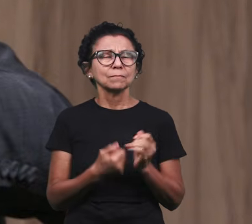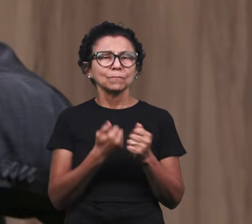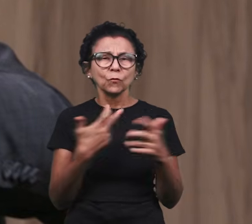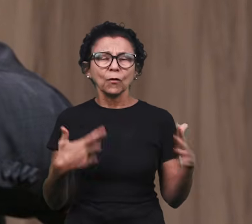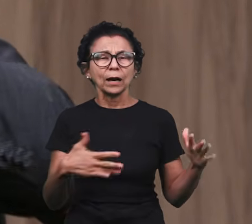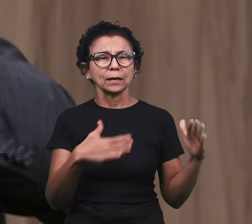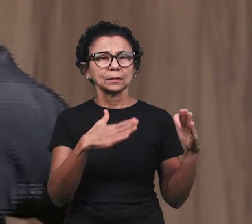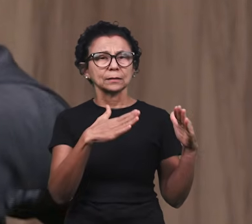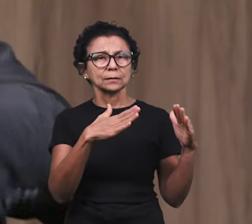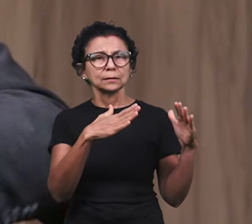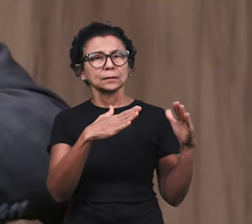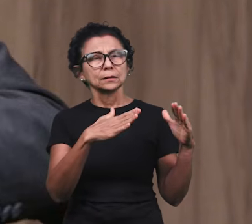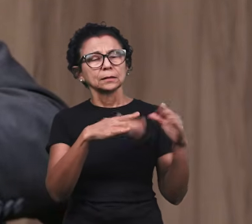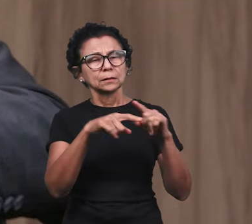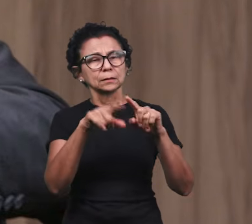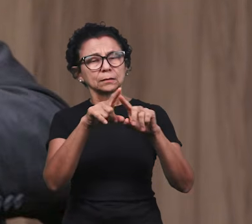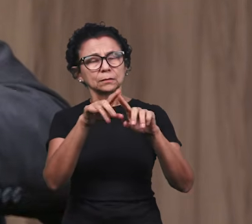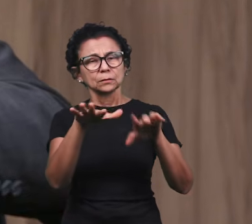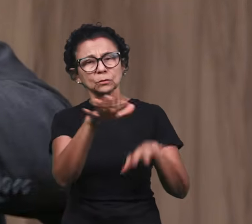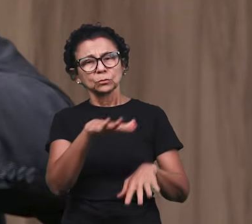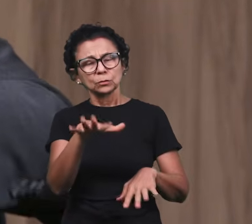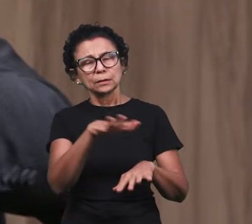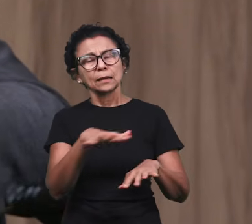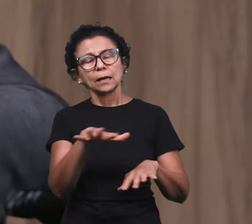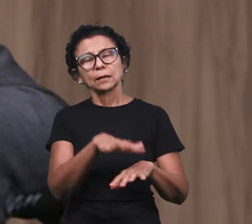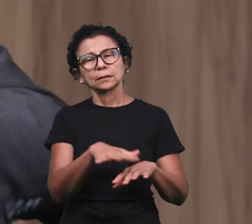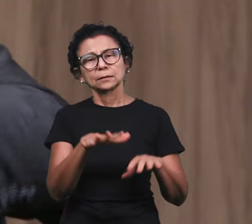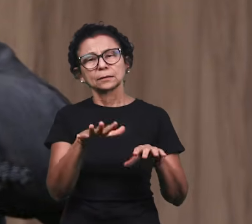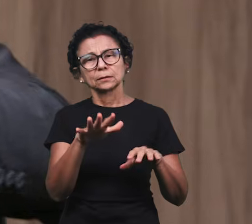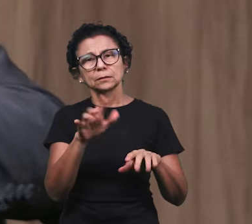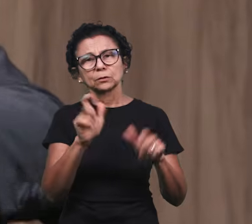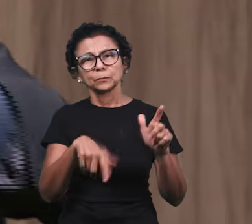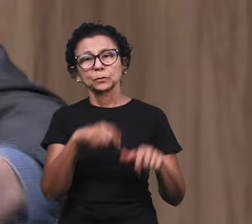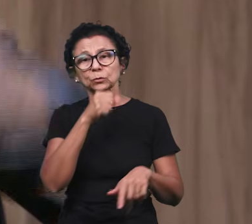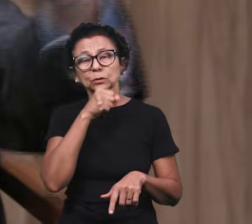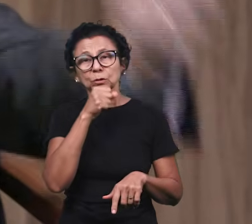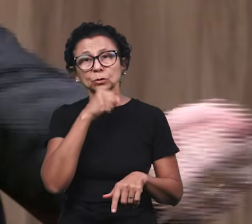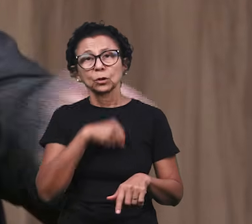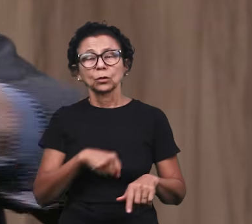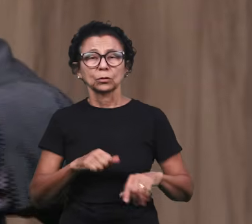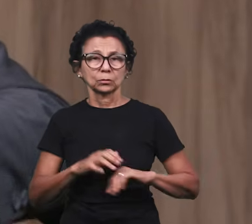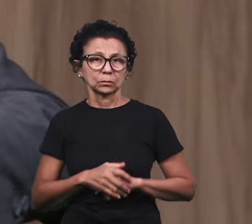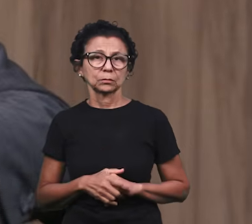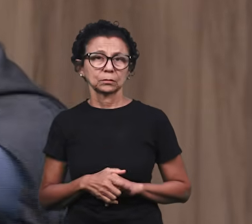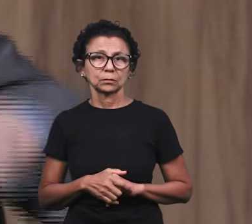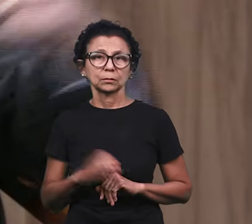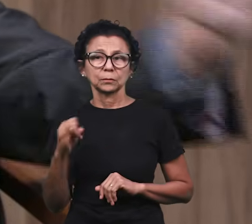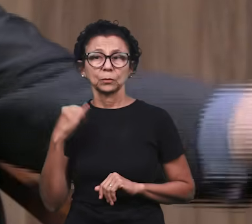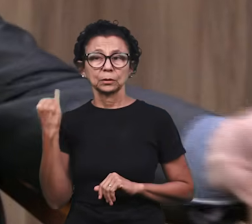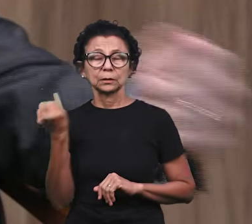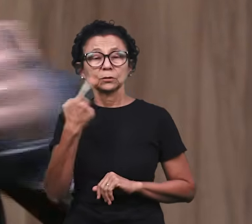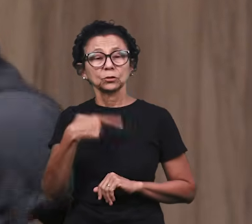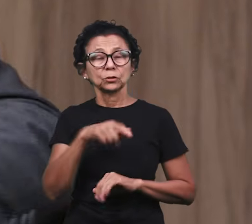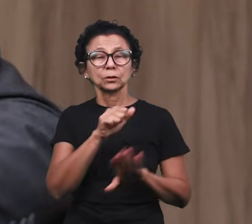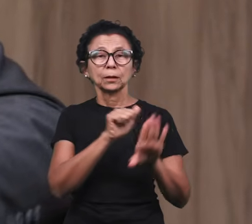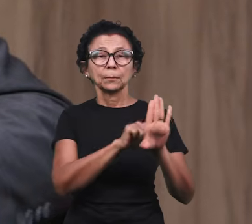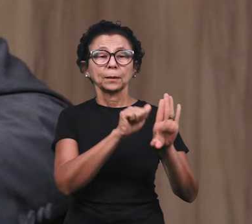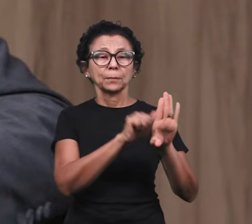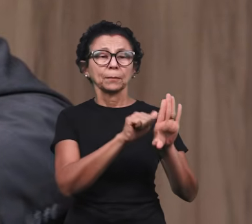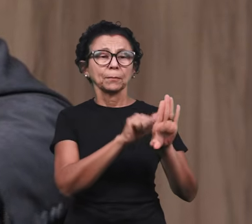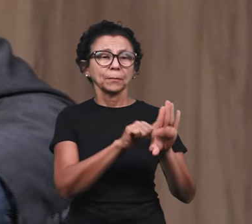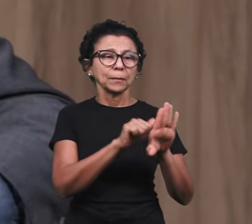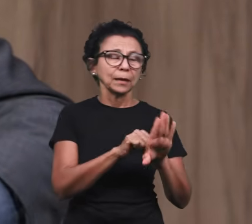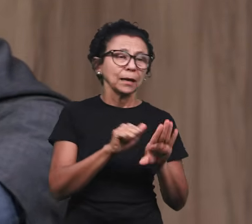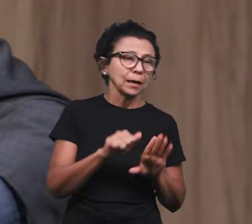muitas. E todas elas precisam. Eu estou colocando porque é importante nós batermos nessa porta. Nós podemos fazer um trabalho